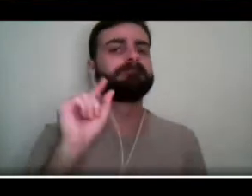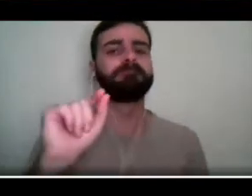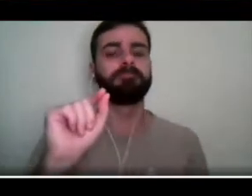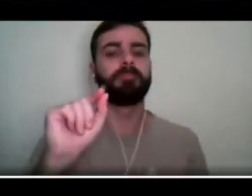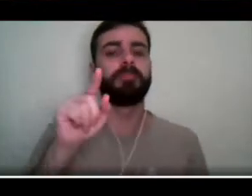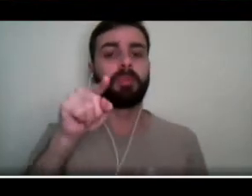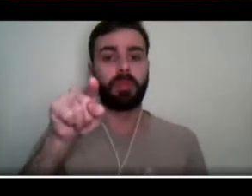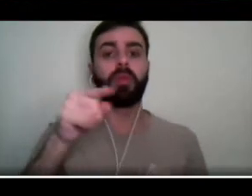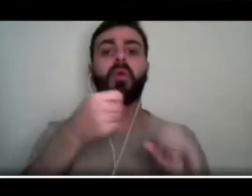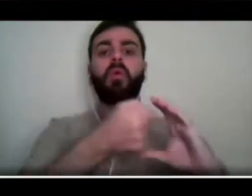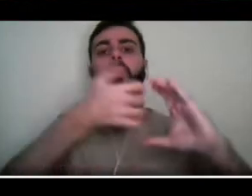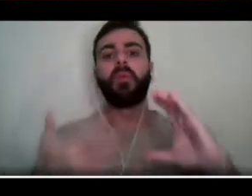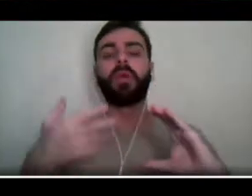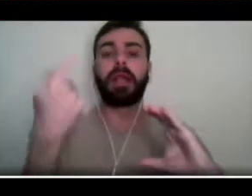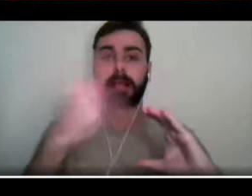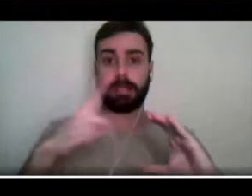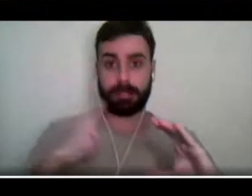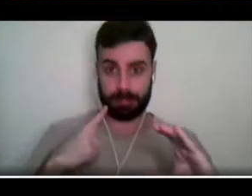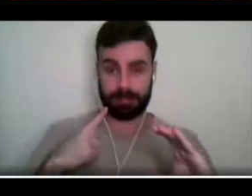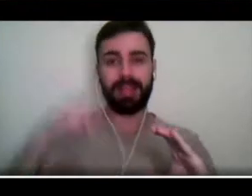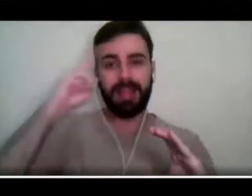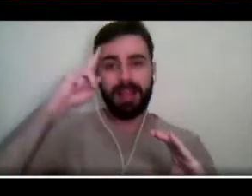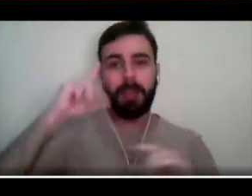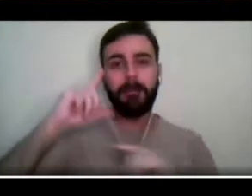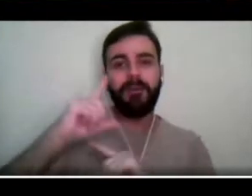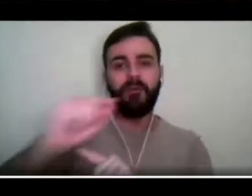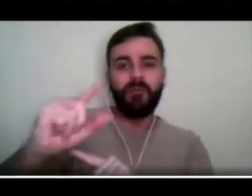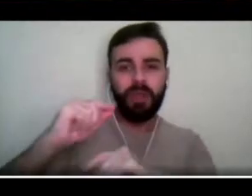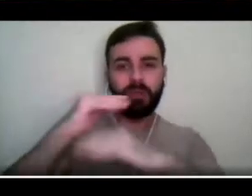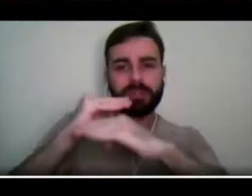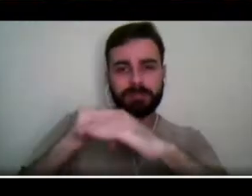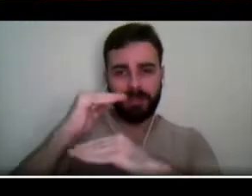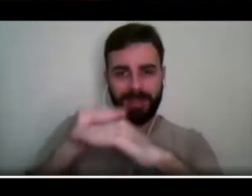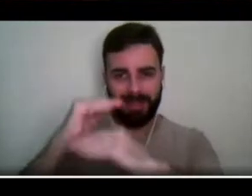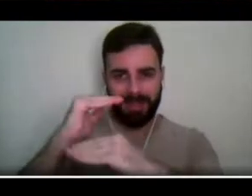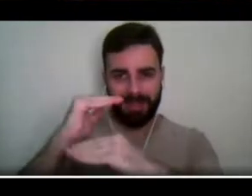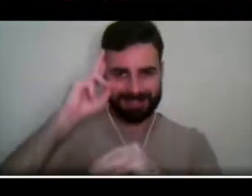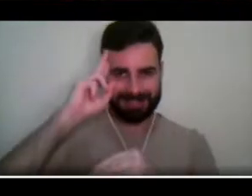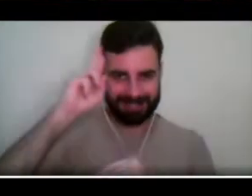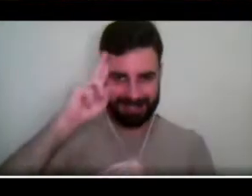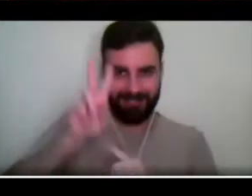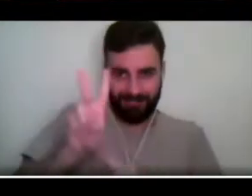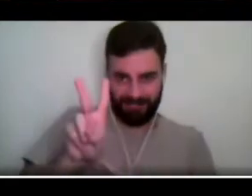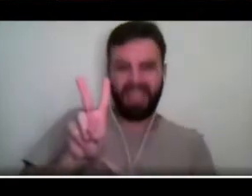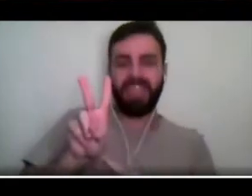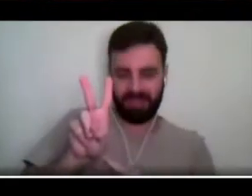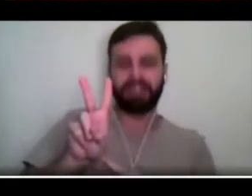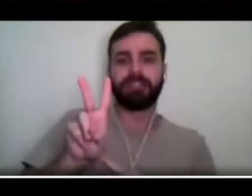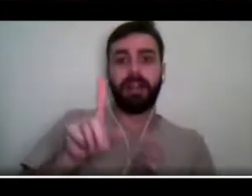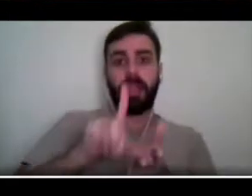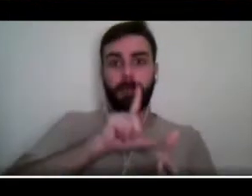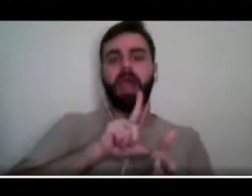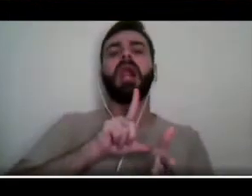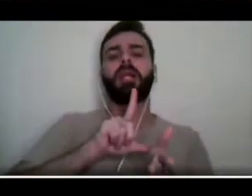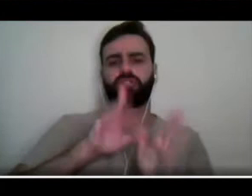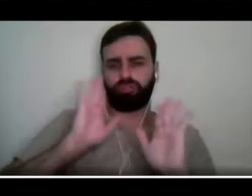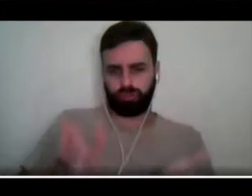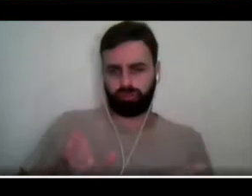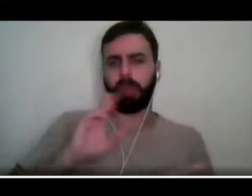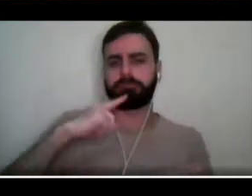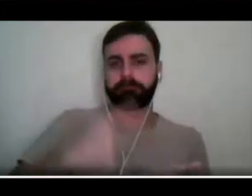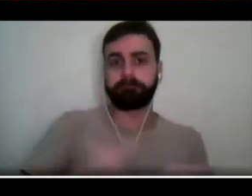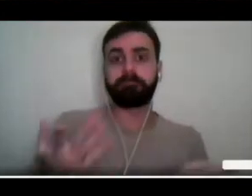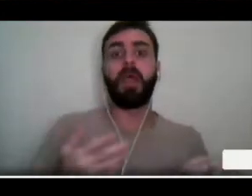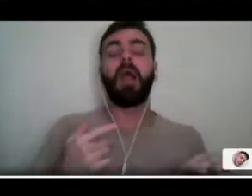na definição de velocidade média, que é uma coisa que a gente já definiu para uma dimensão, aqui para